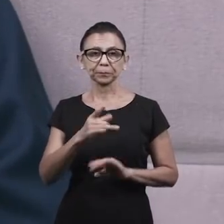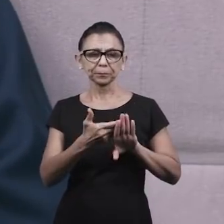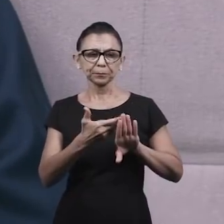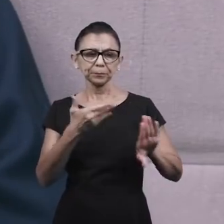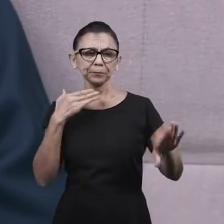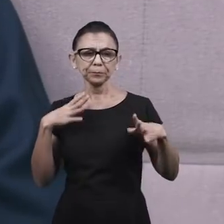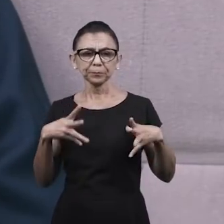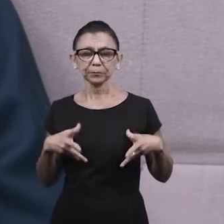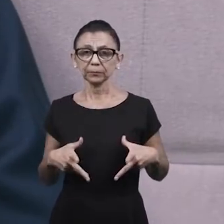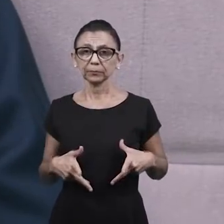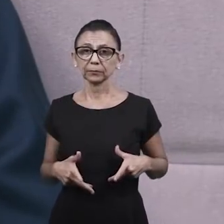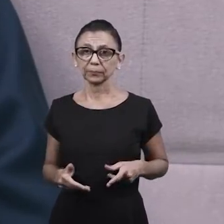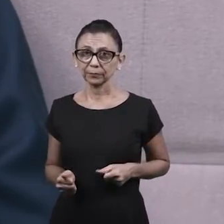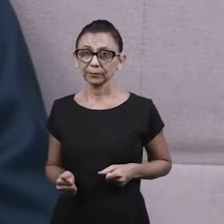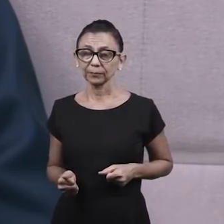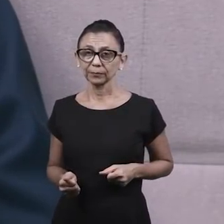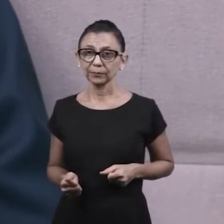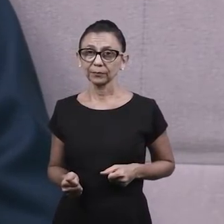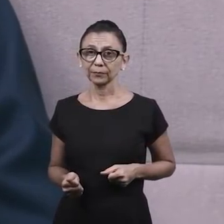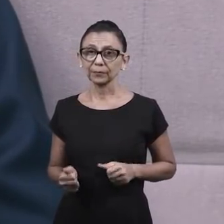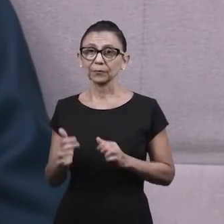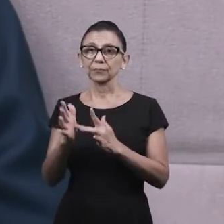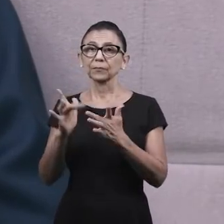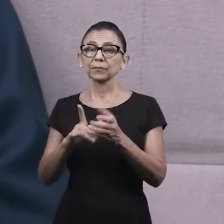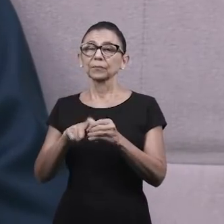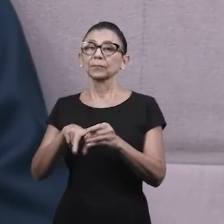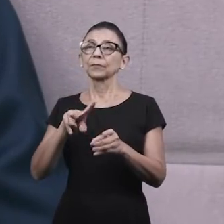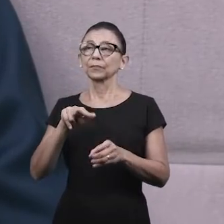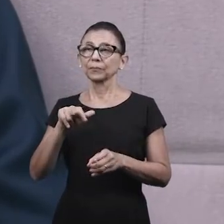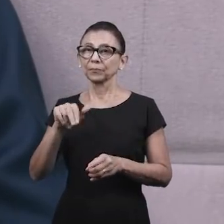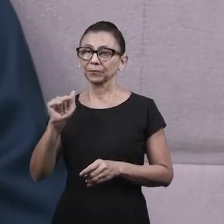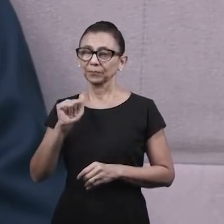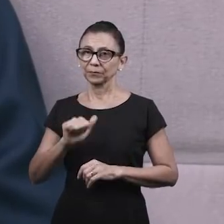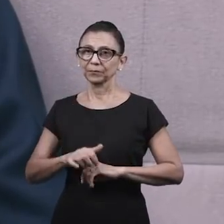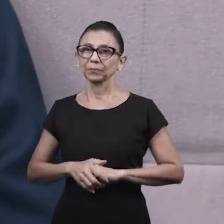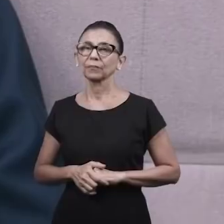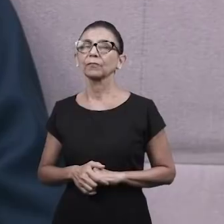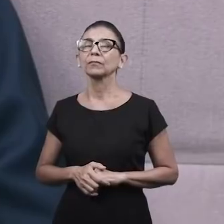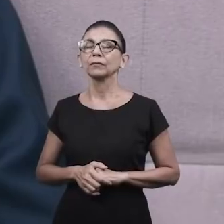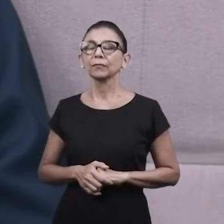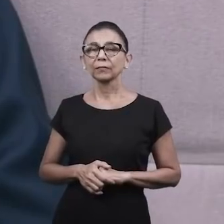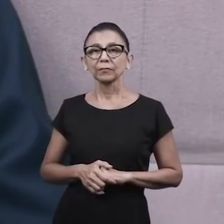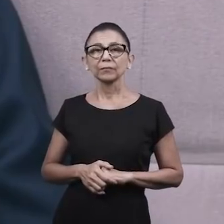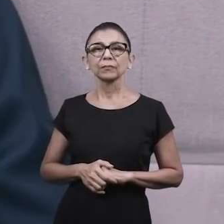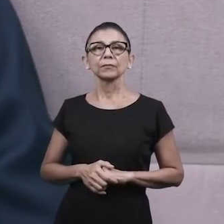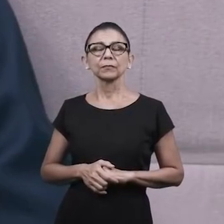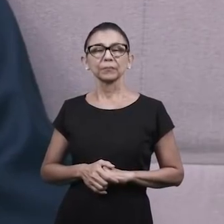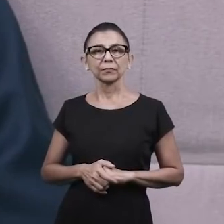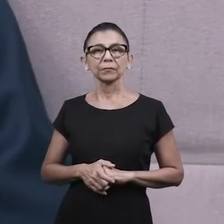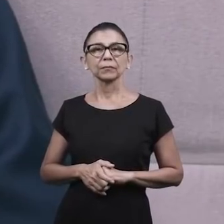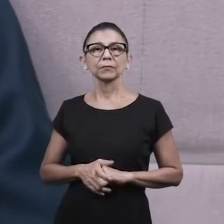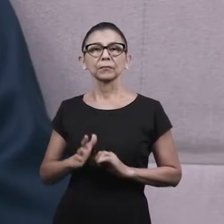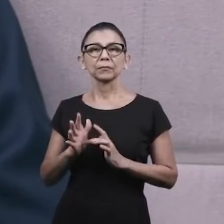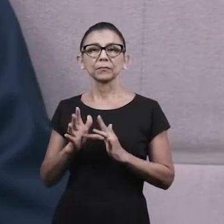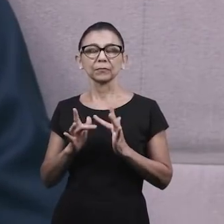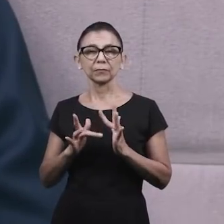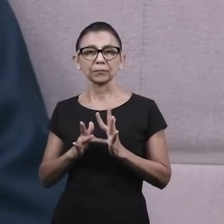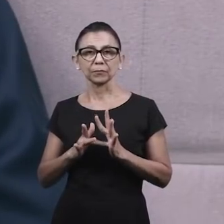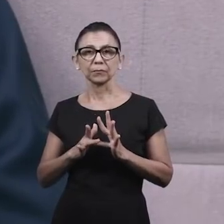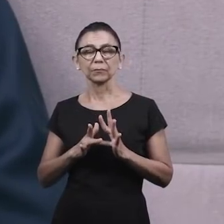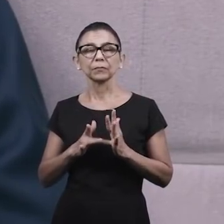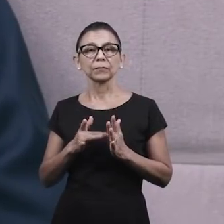O Senhor Jesus está às portas e em breve